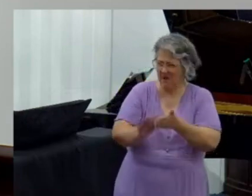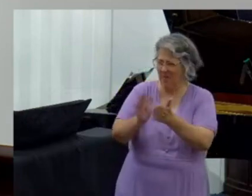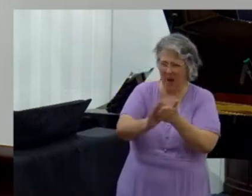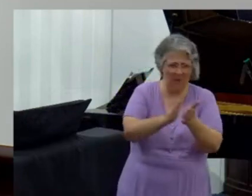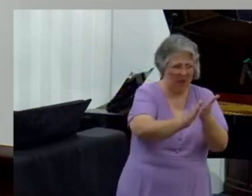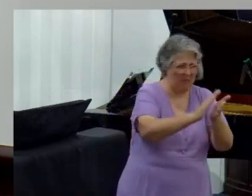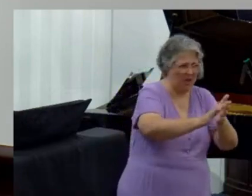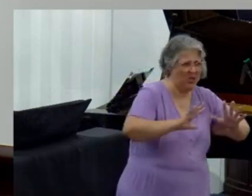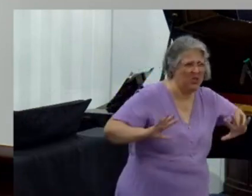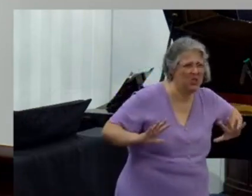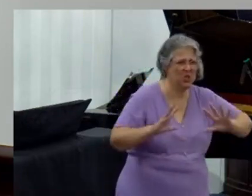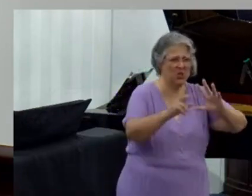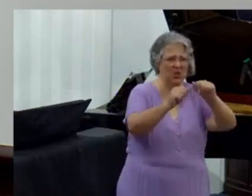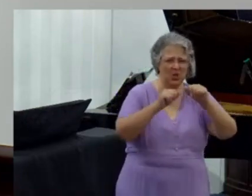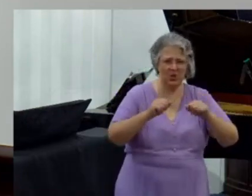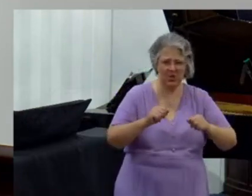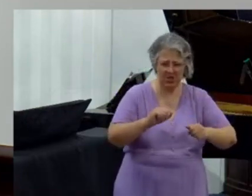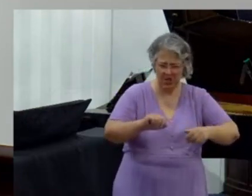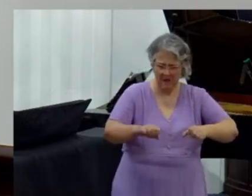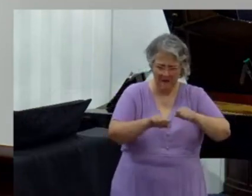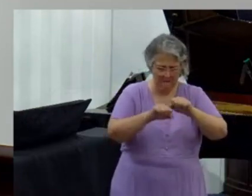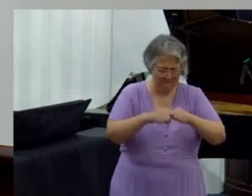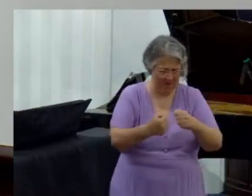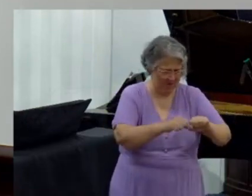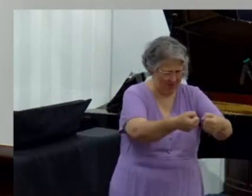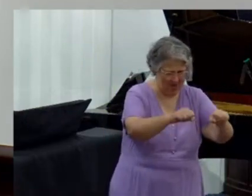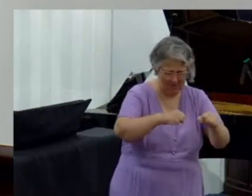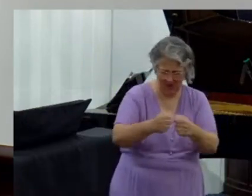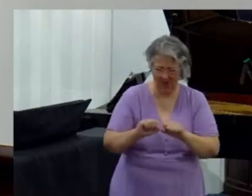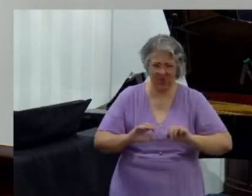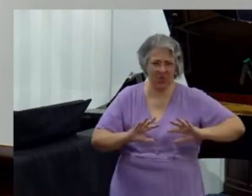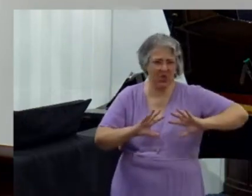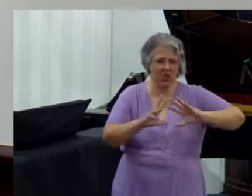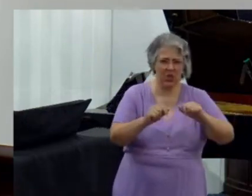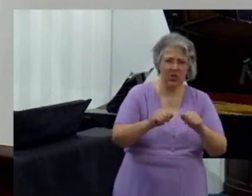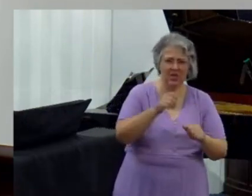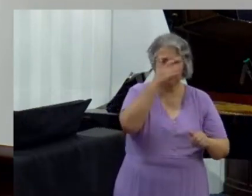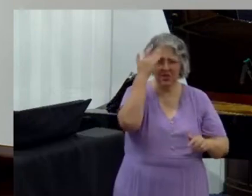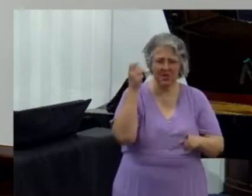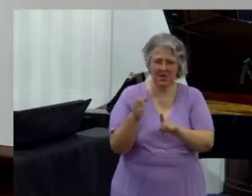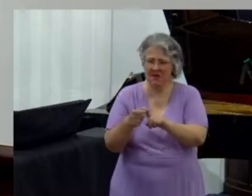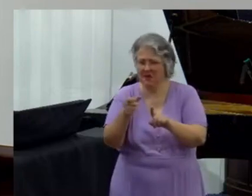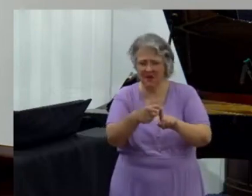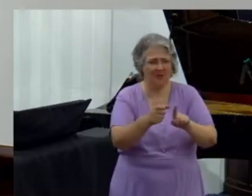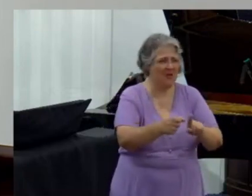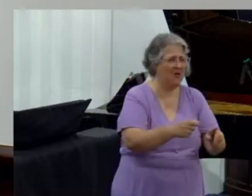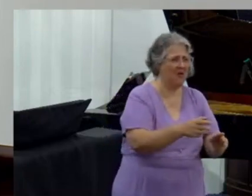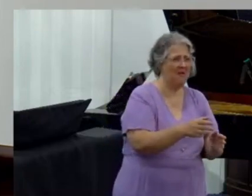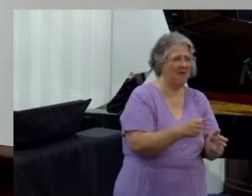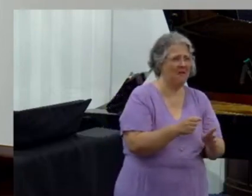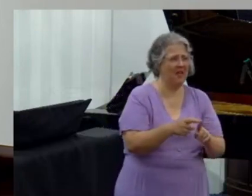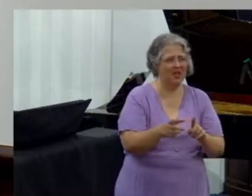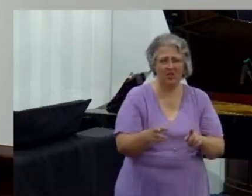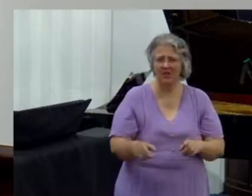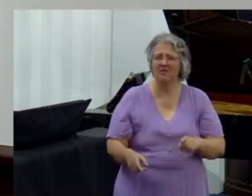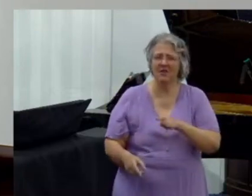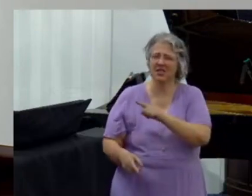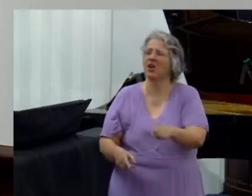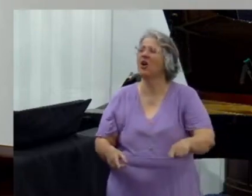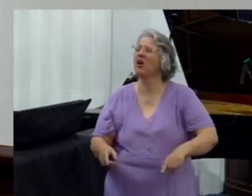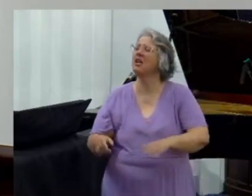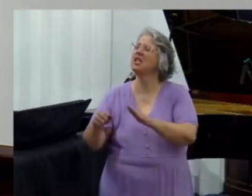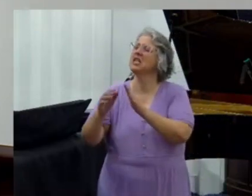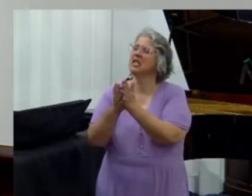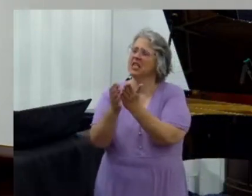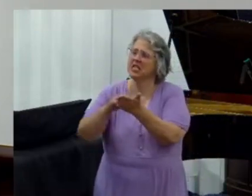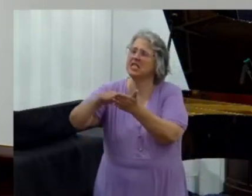vendiam e compravam. Derrubou as mesas dos cambistas e as cadeiras dos que vendiam pombas e disse-lhes: está escrito,